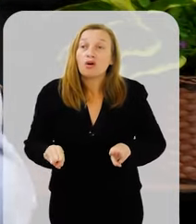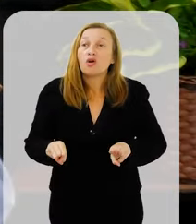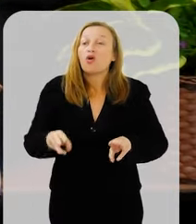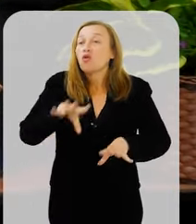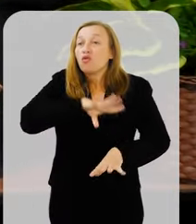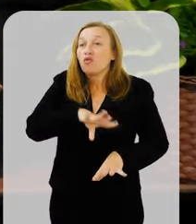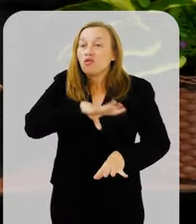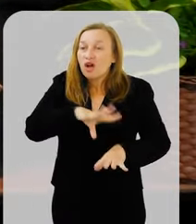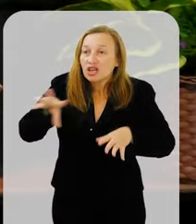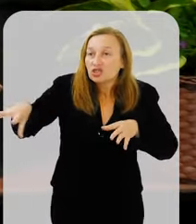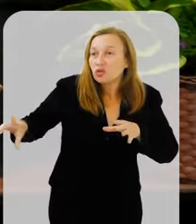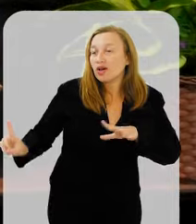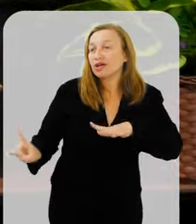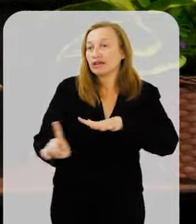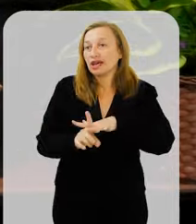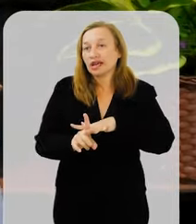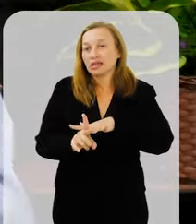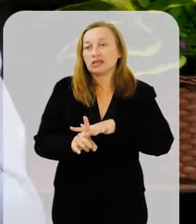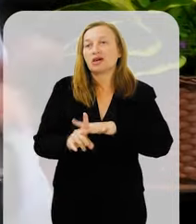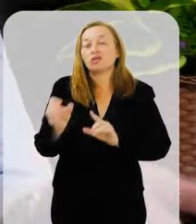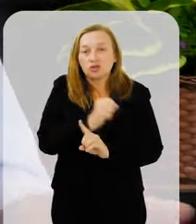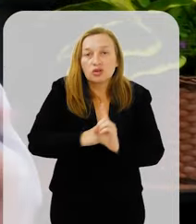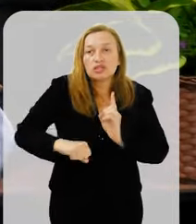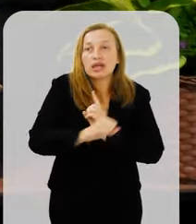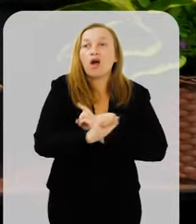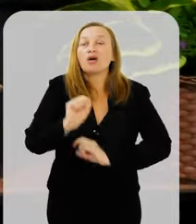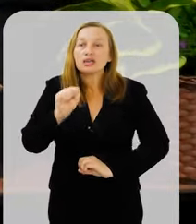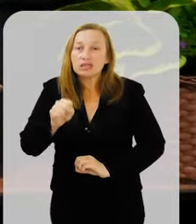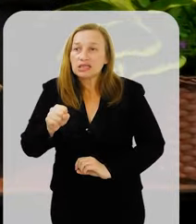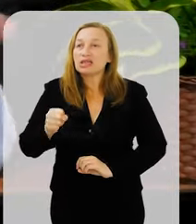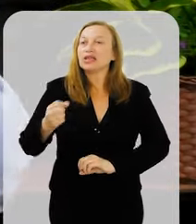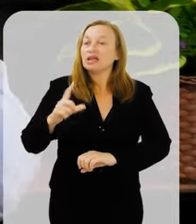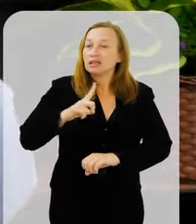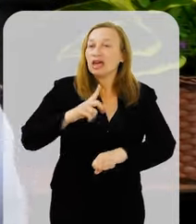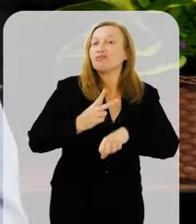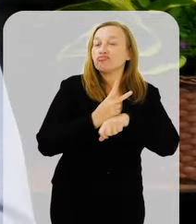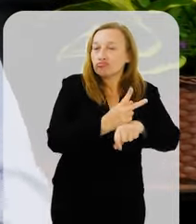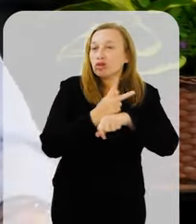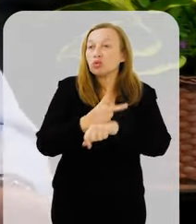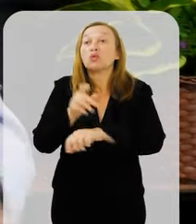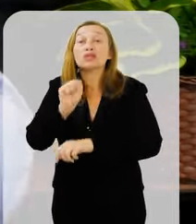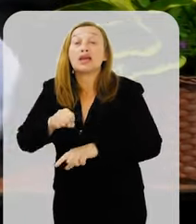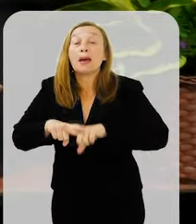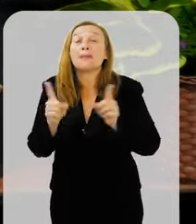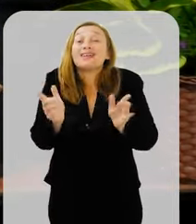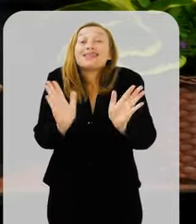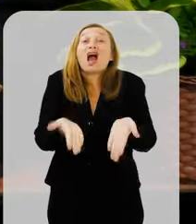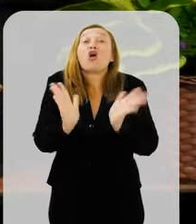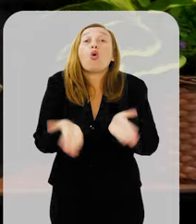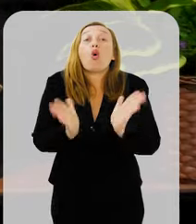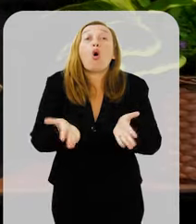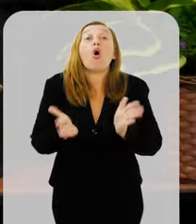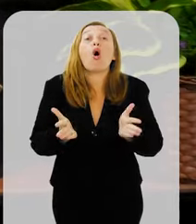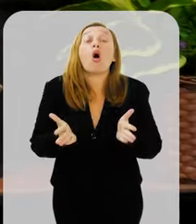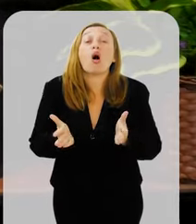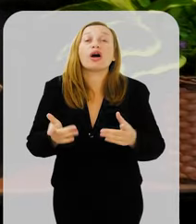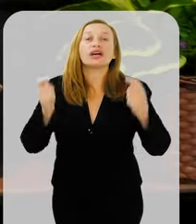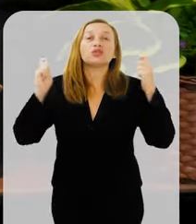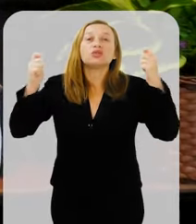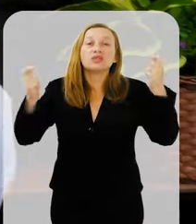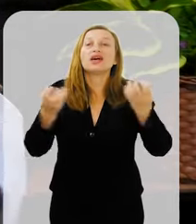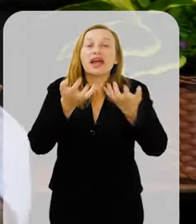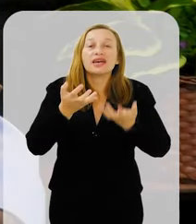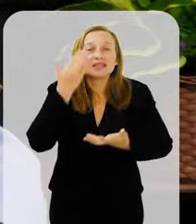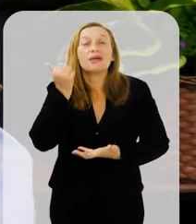clube da integração social? É, todo mundo sabe. O Vasco conquistou título? É, o Vasco conquistou. Mas a gente quer saber da agora. A torcida do